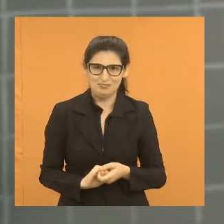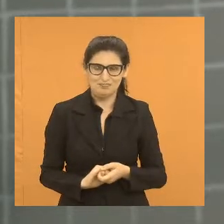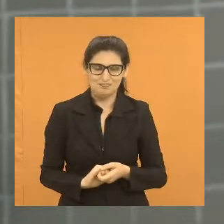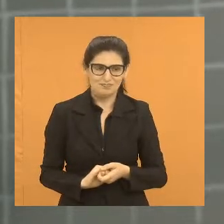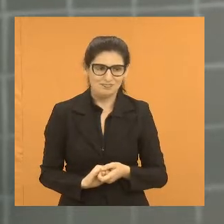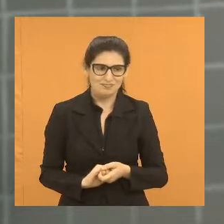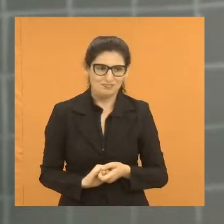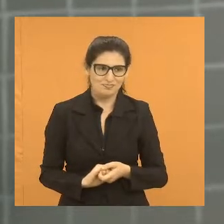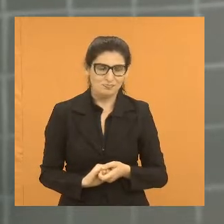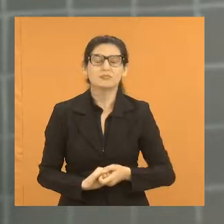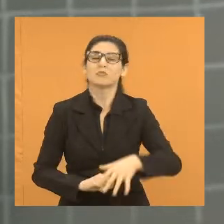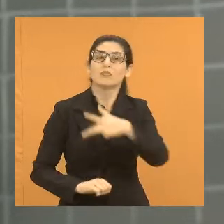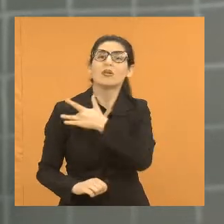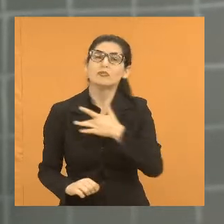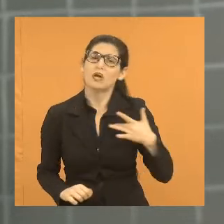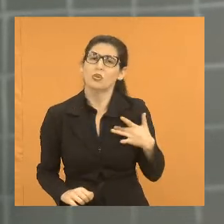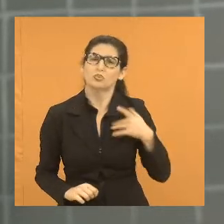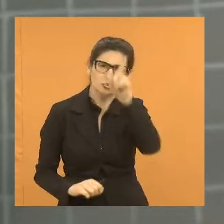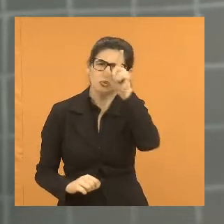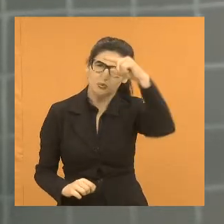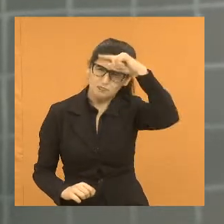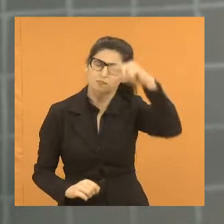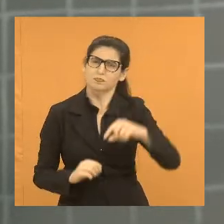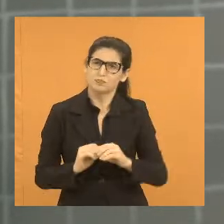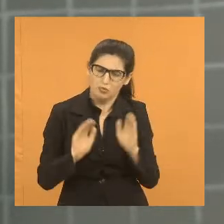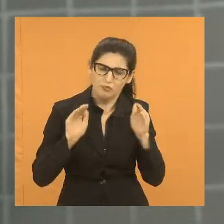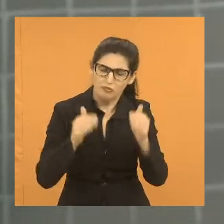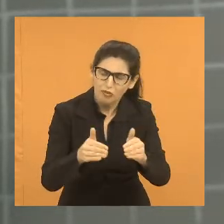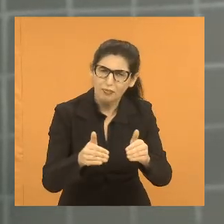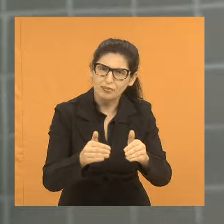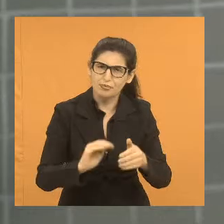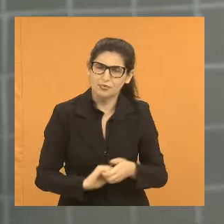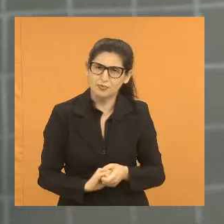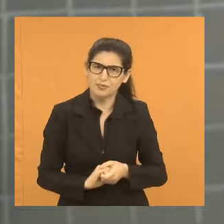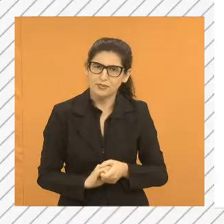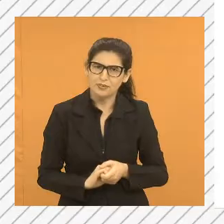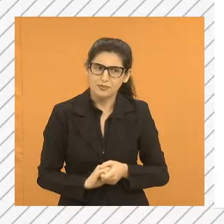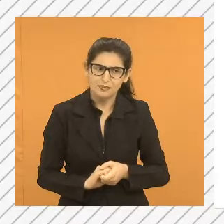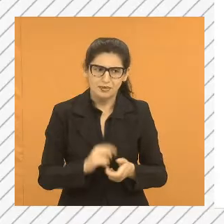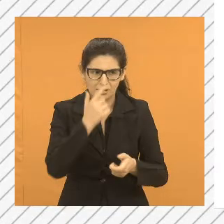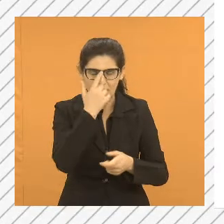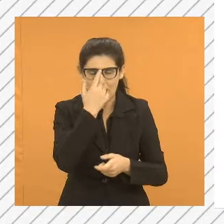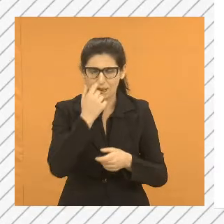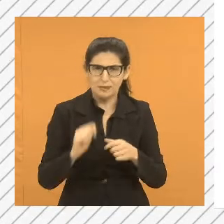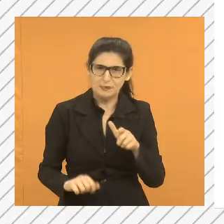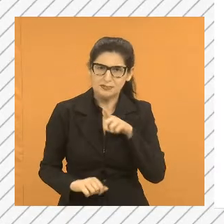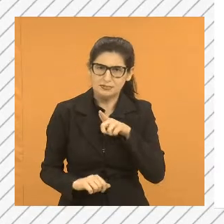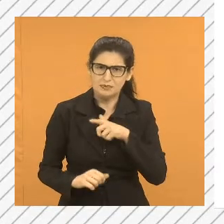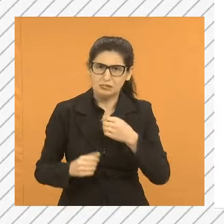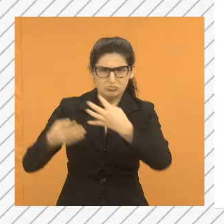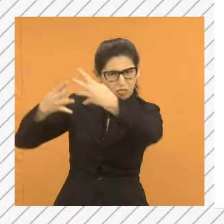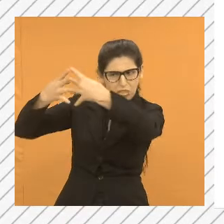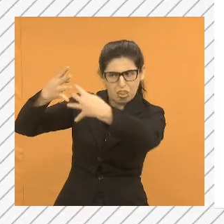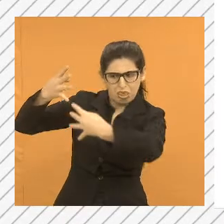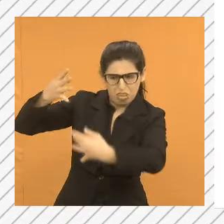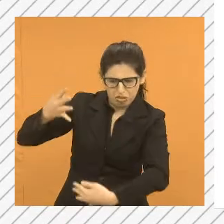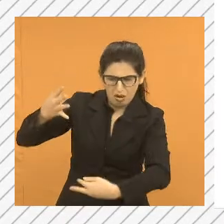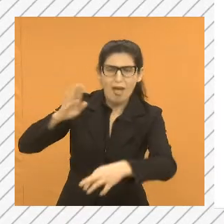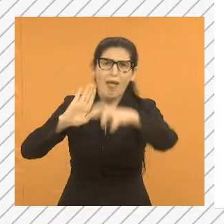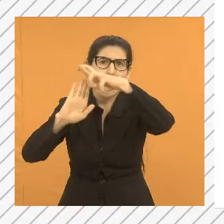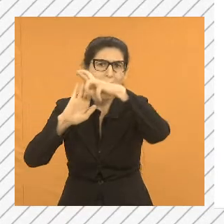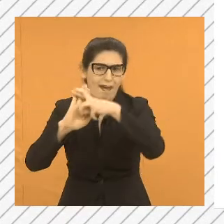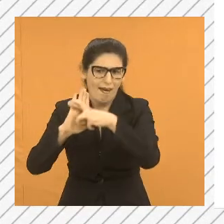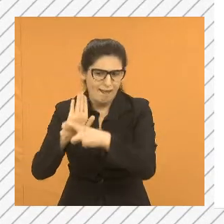Na vigilância sanitária, especificamente, nós temos um conjunto de estabelecimentos que